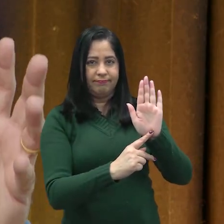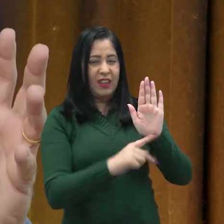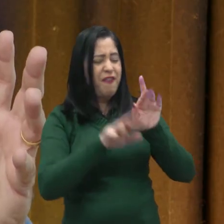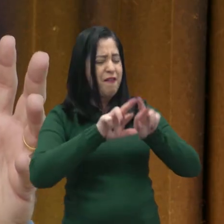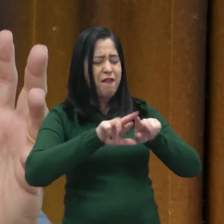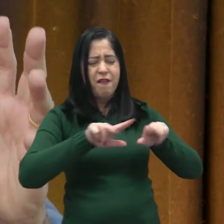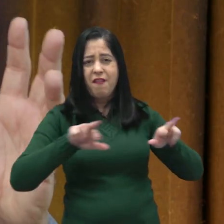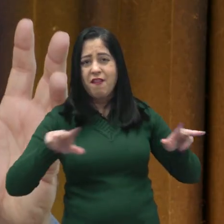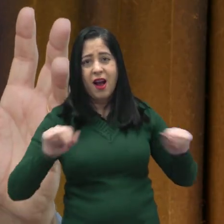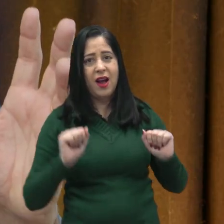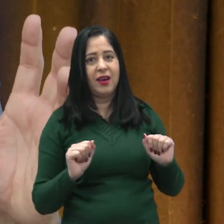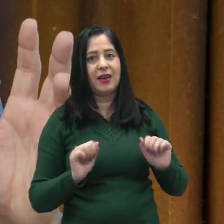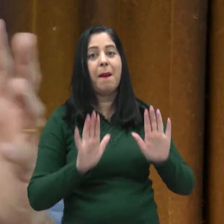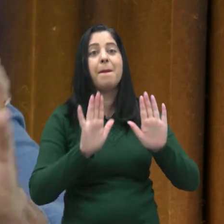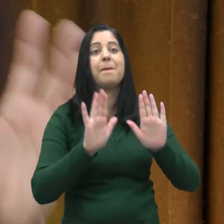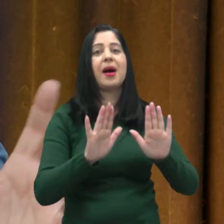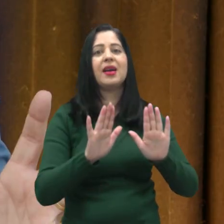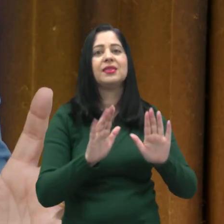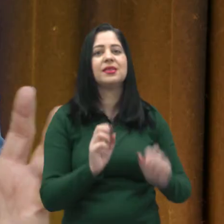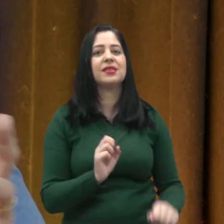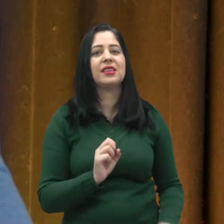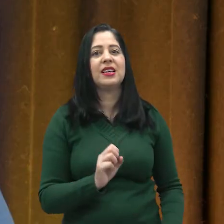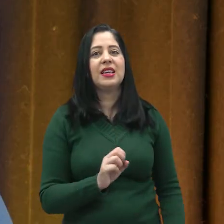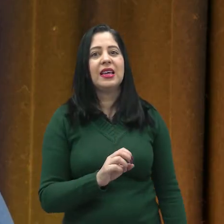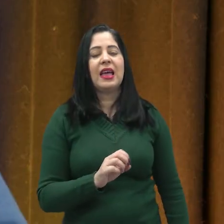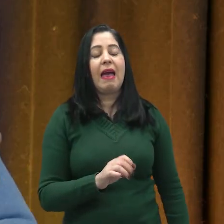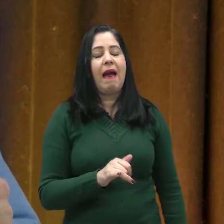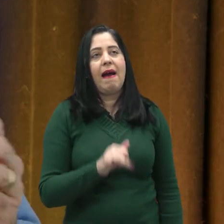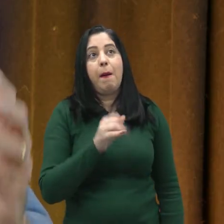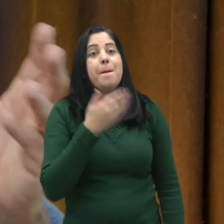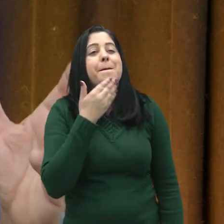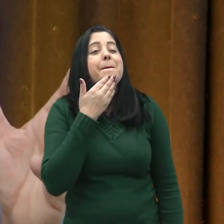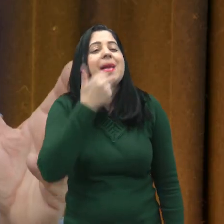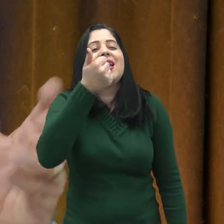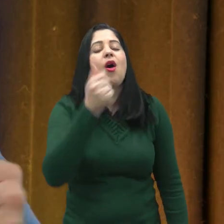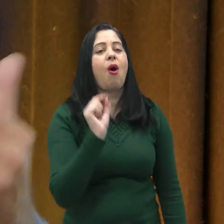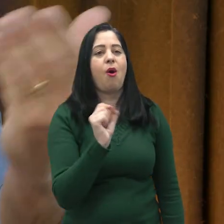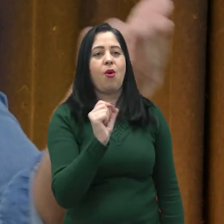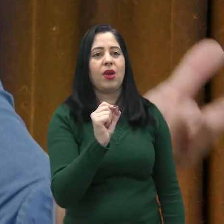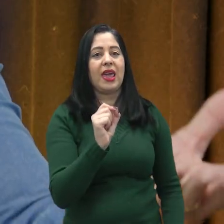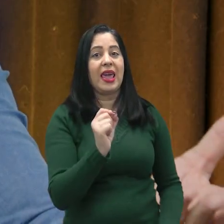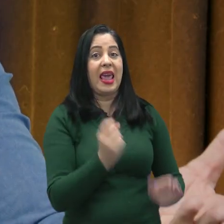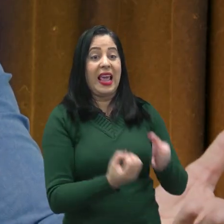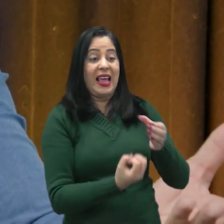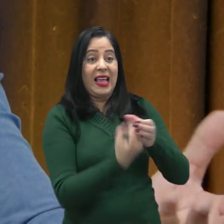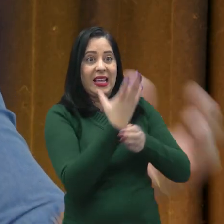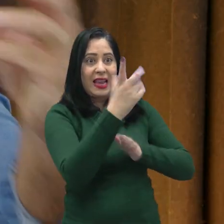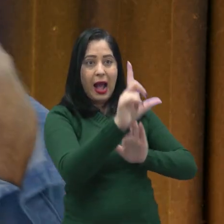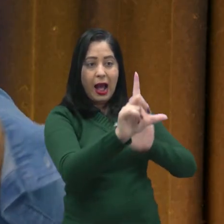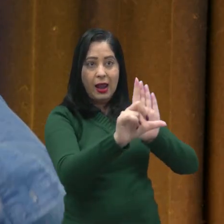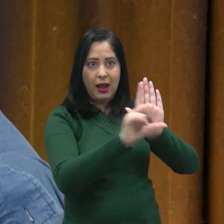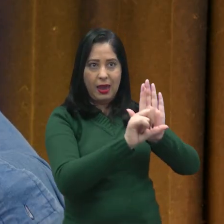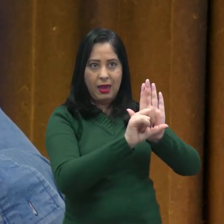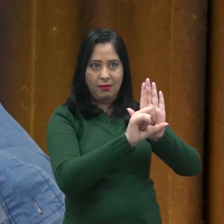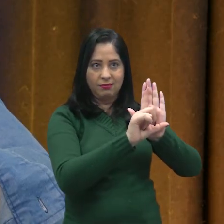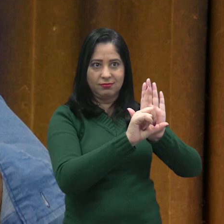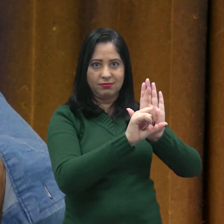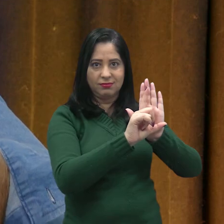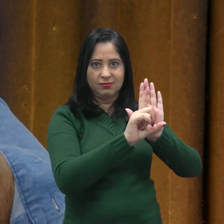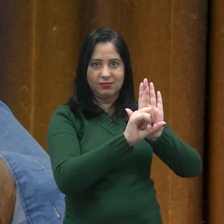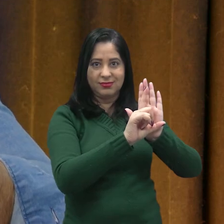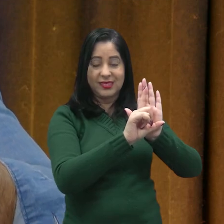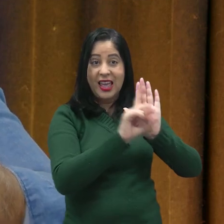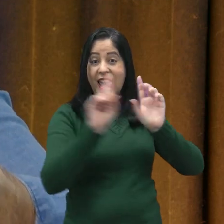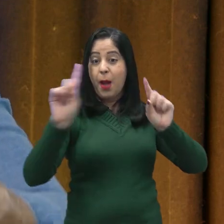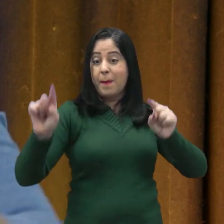tudo. Mas o melhor de tudo é quando a gente cria leis que a gente ajuda o executivo a fazer de